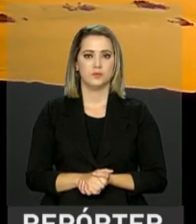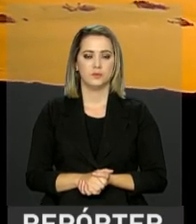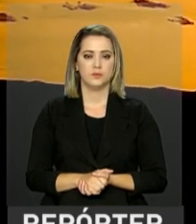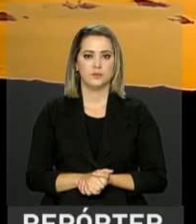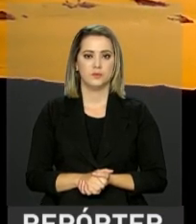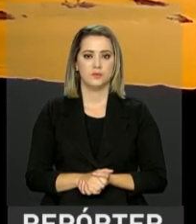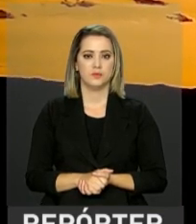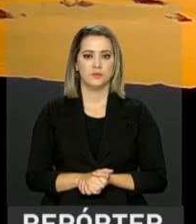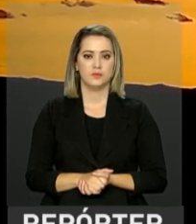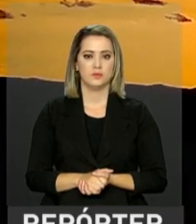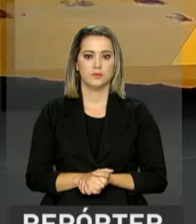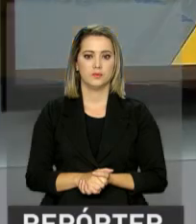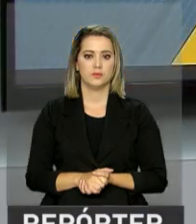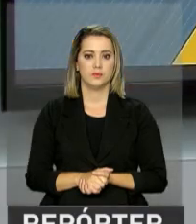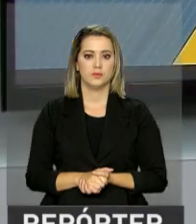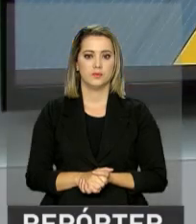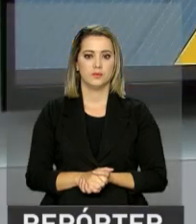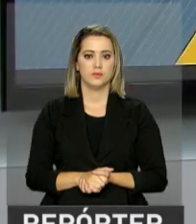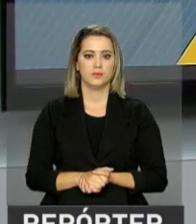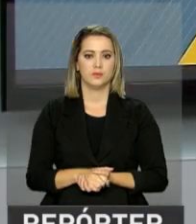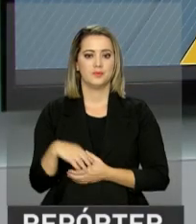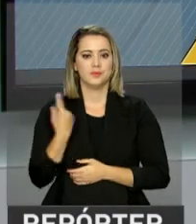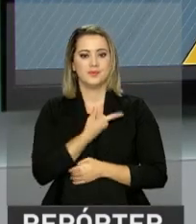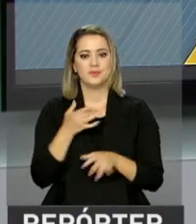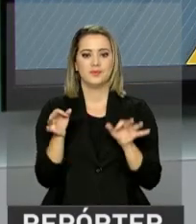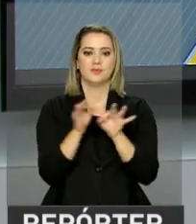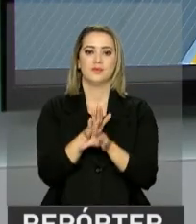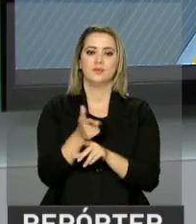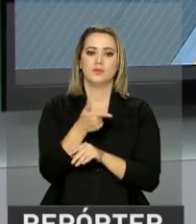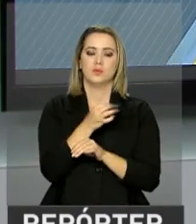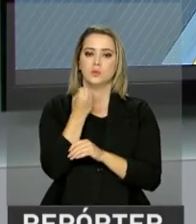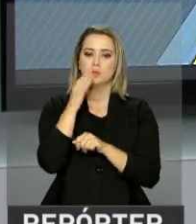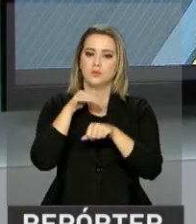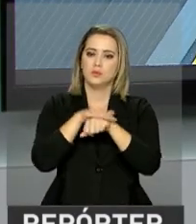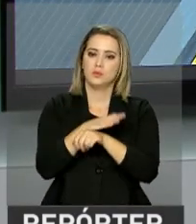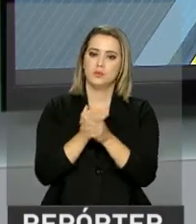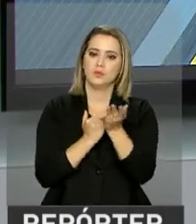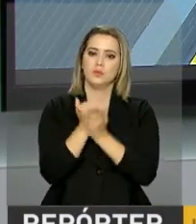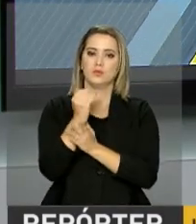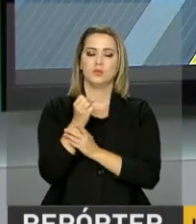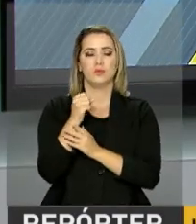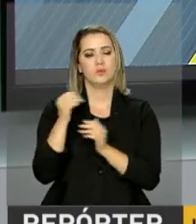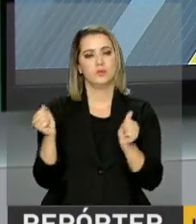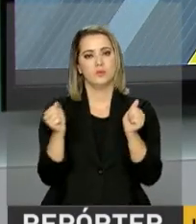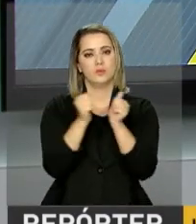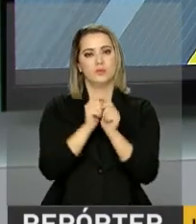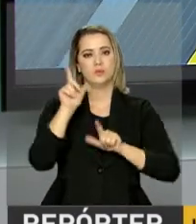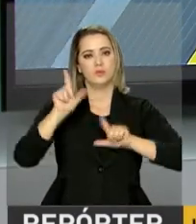E nós ficamos por aqui. Uma boa noite pra você.